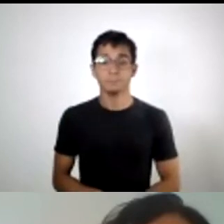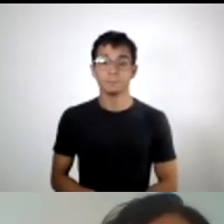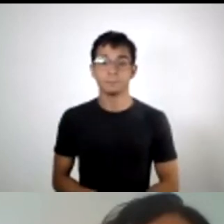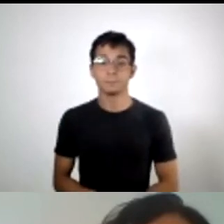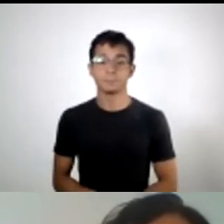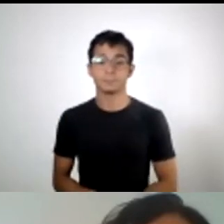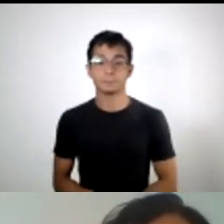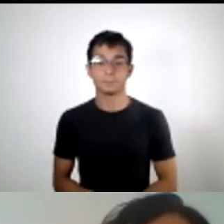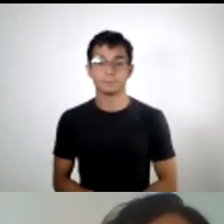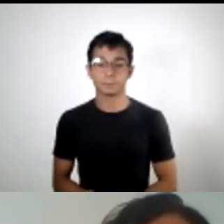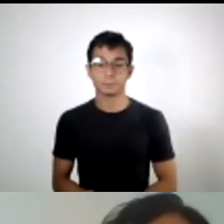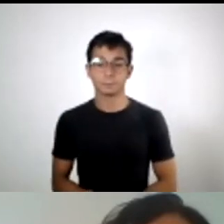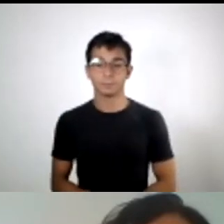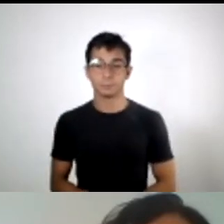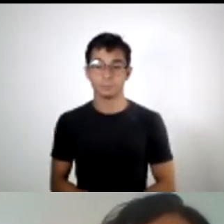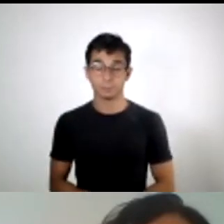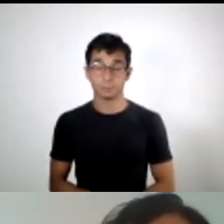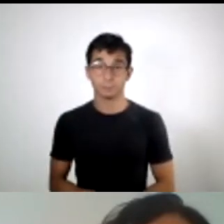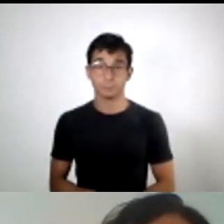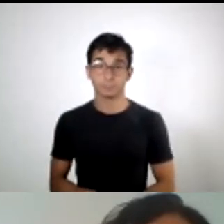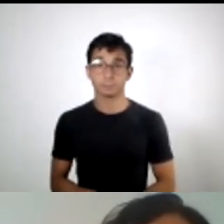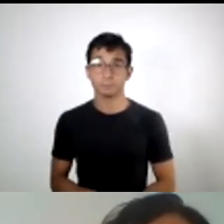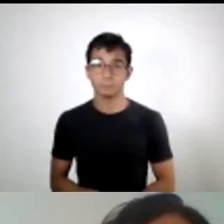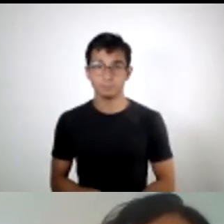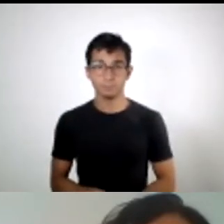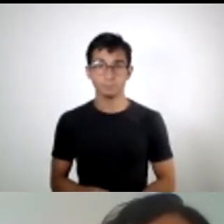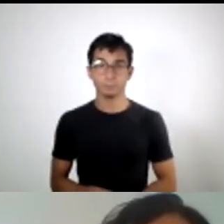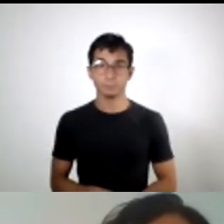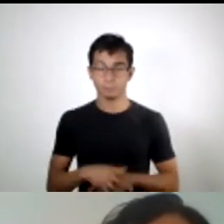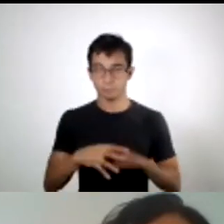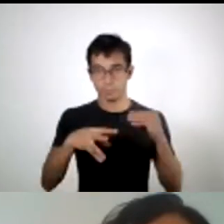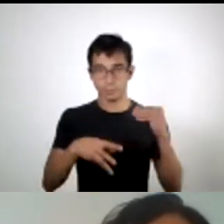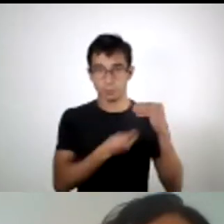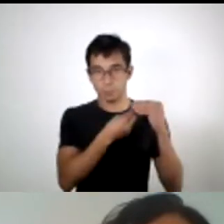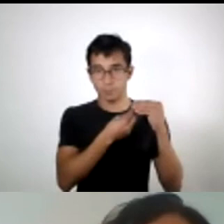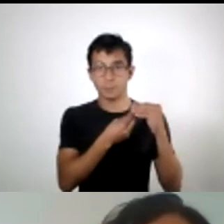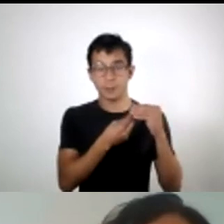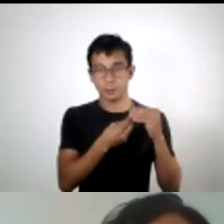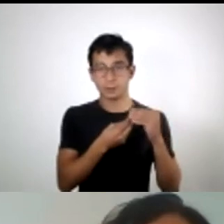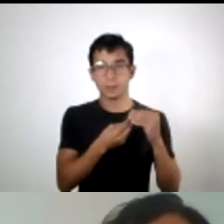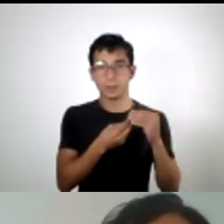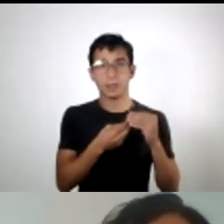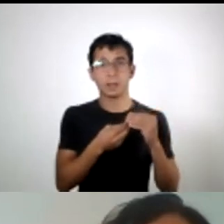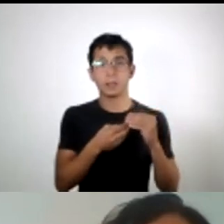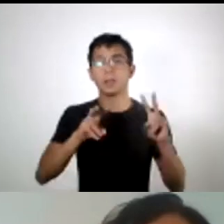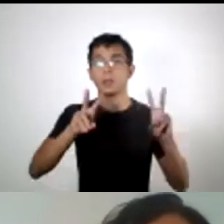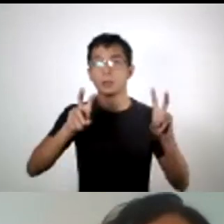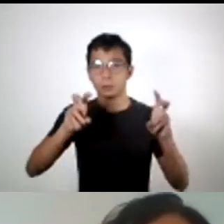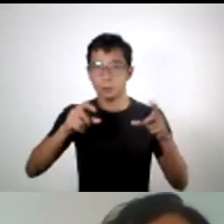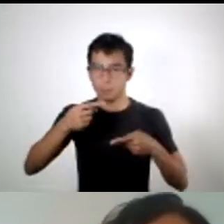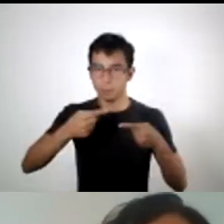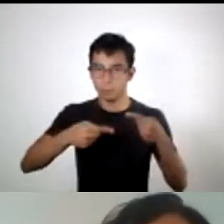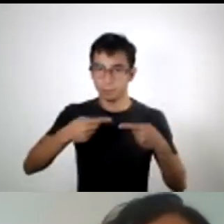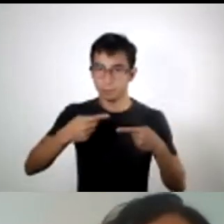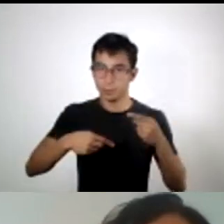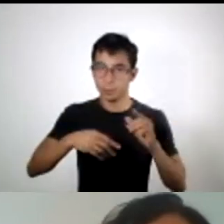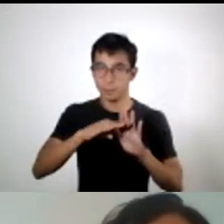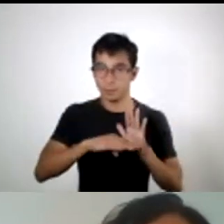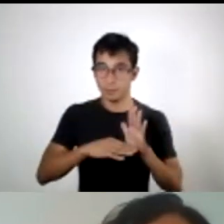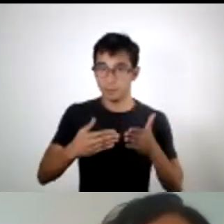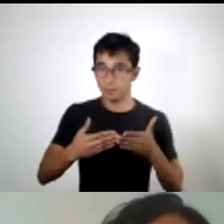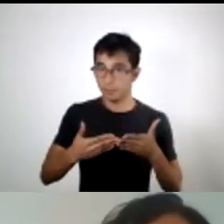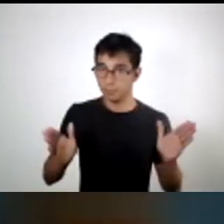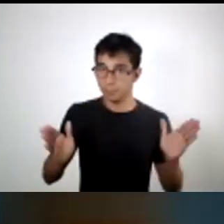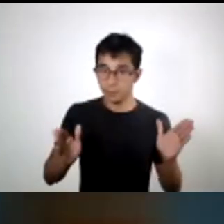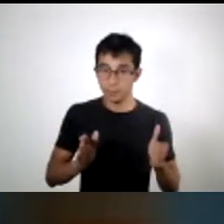E aí eu só queria fazer um complemento em relação a políticas públicas, né? Que, por